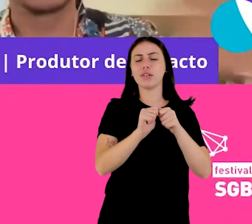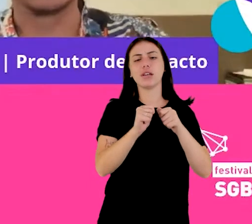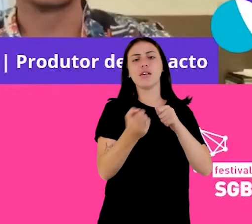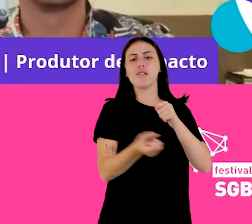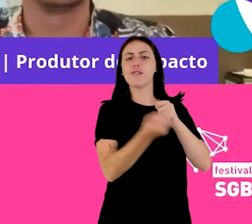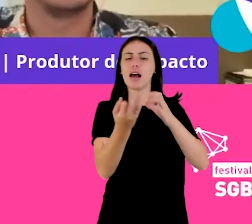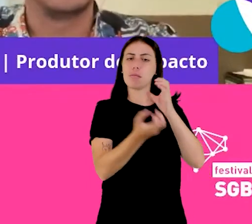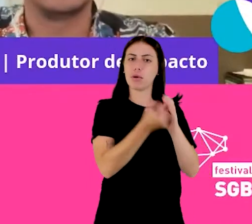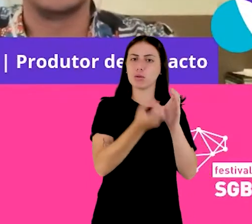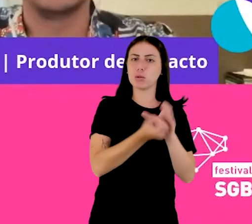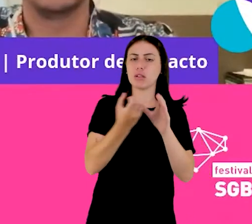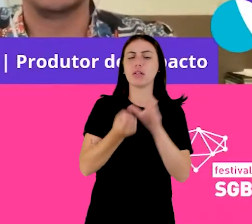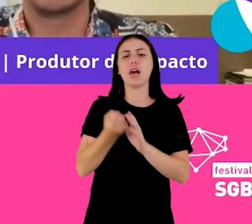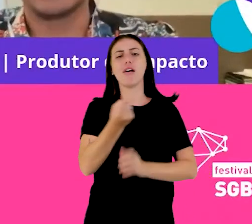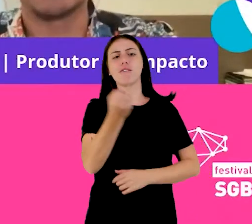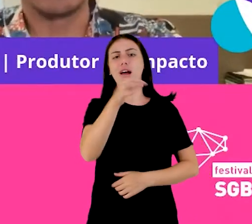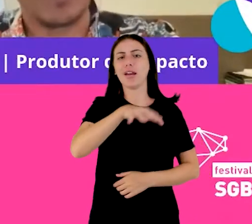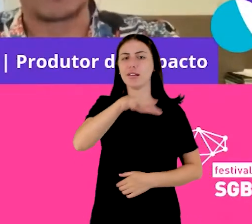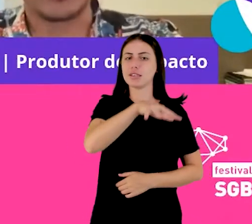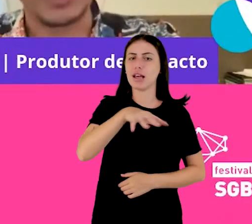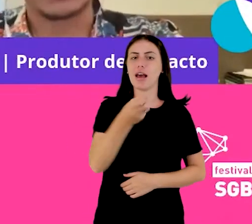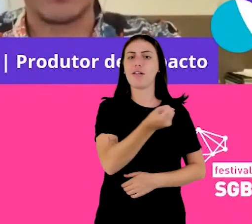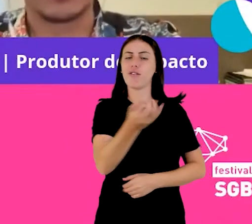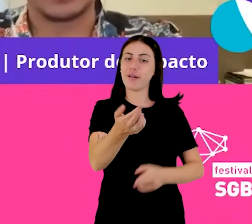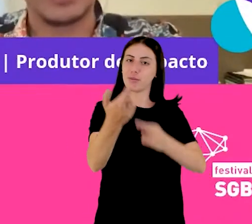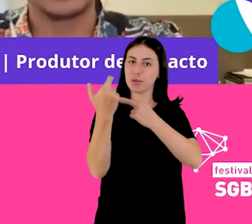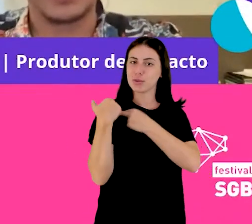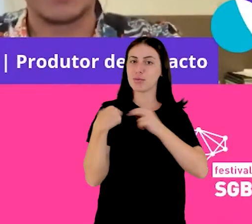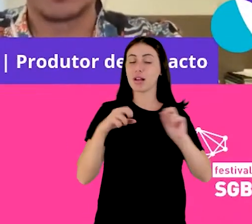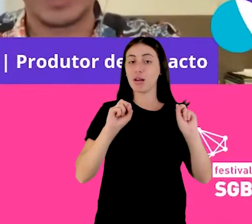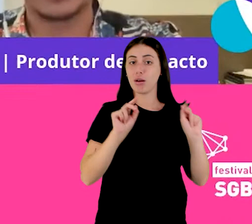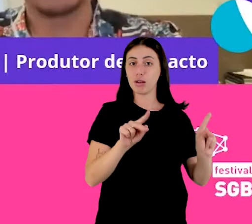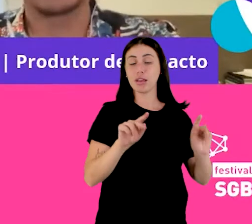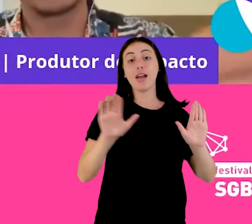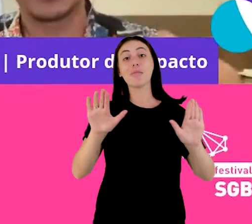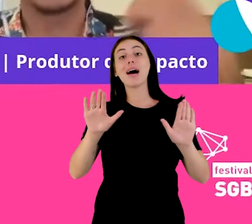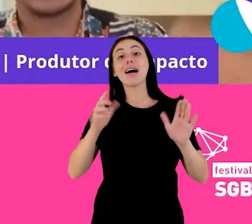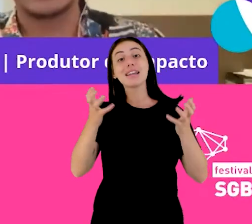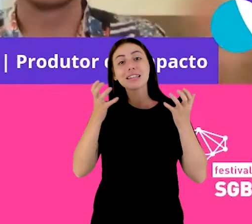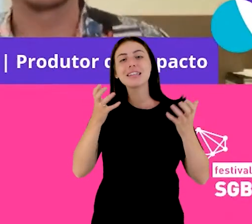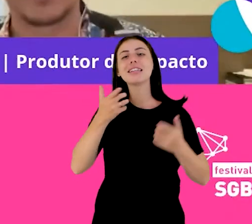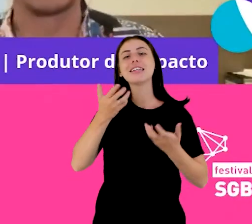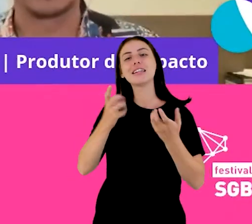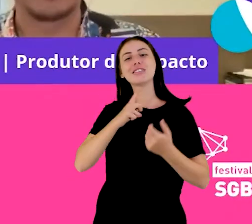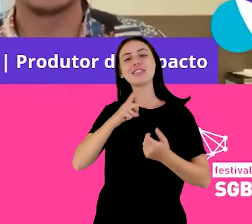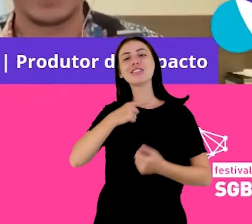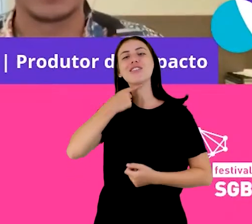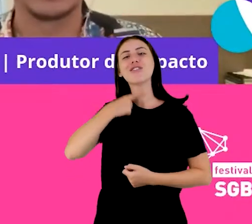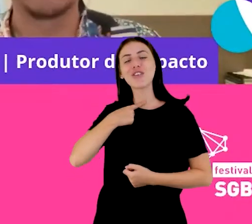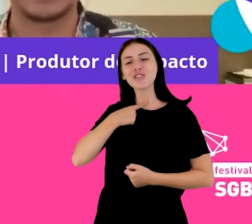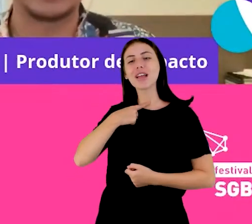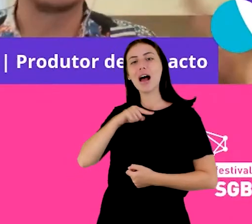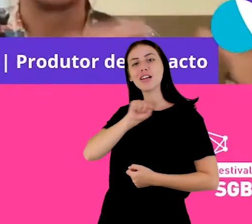diversas funções, mas um pouco que eu tinha essa vontade de poder chegar nesses outros pontos, de